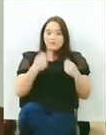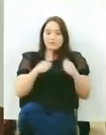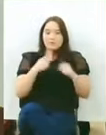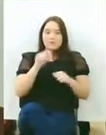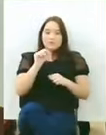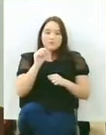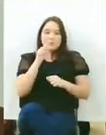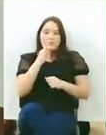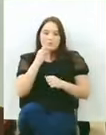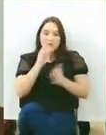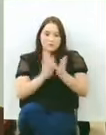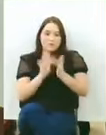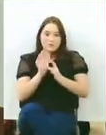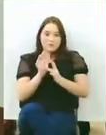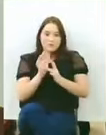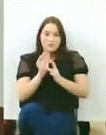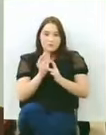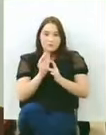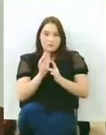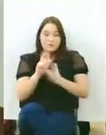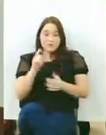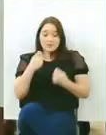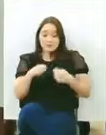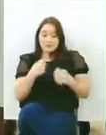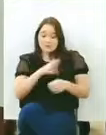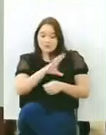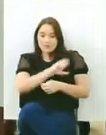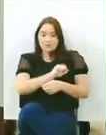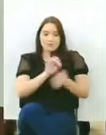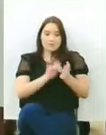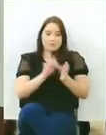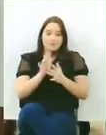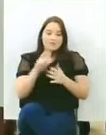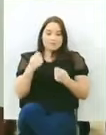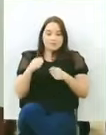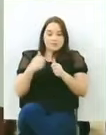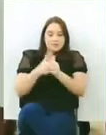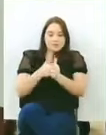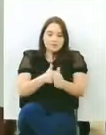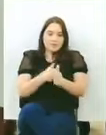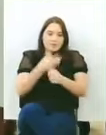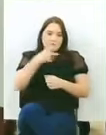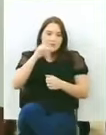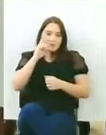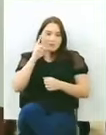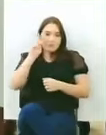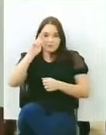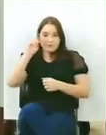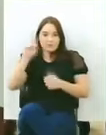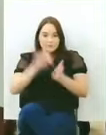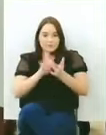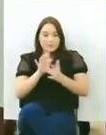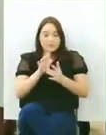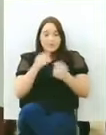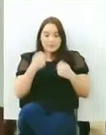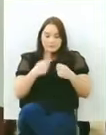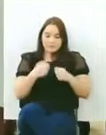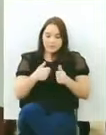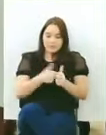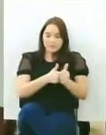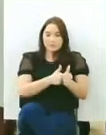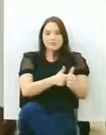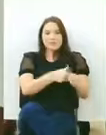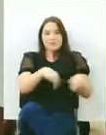pessoas que precisam conhecer Jesus, amar Jesus, seguir Jesus e andar com